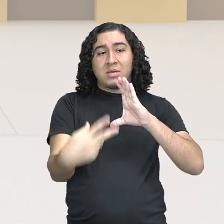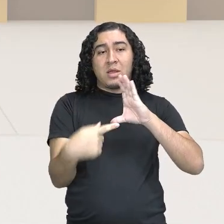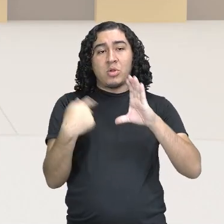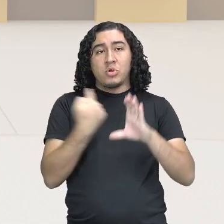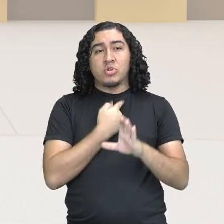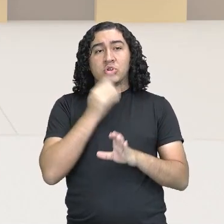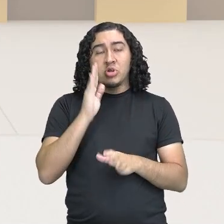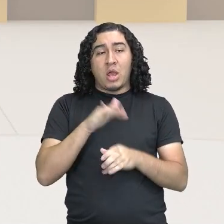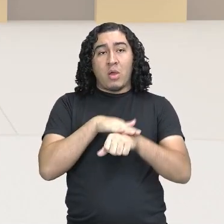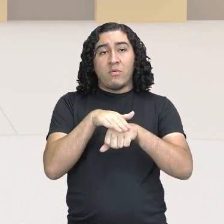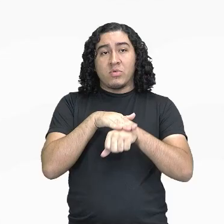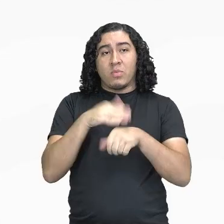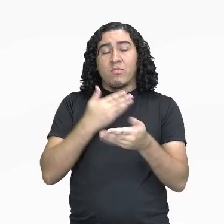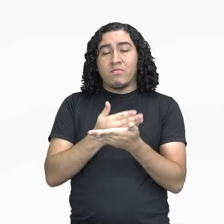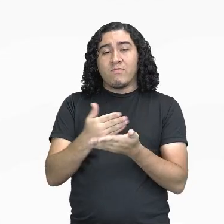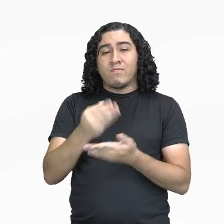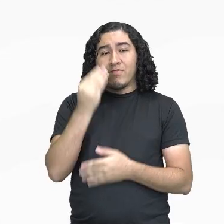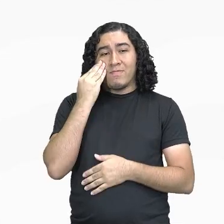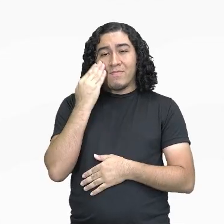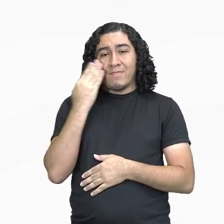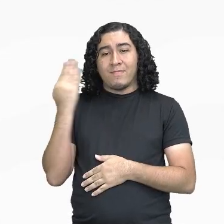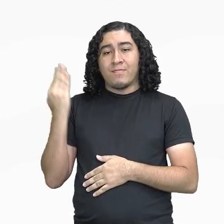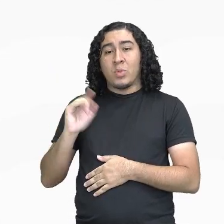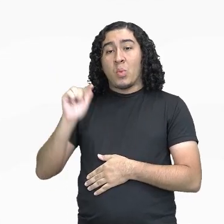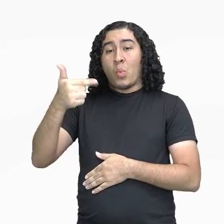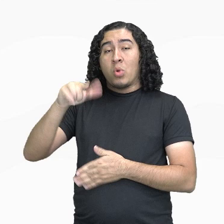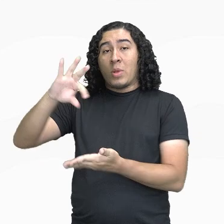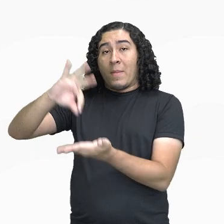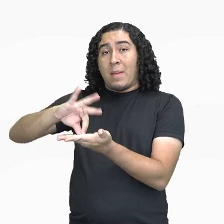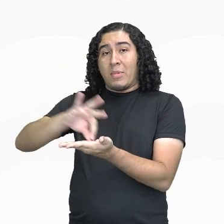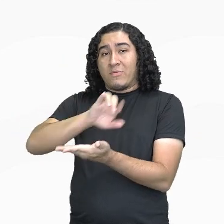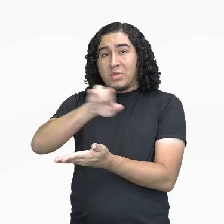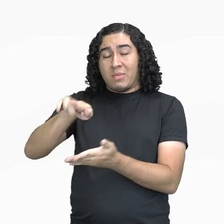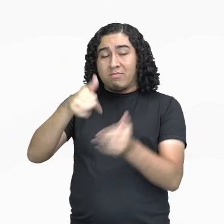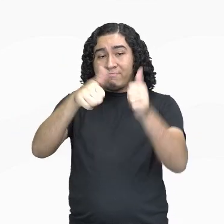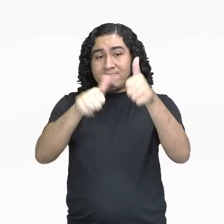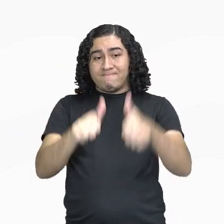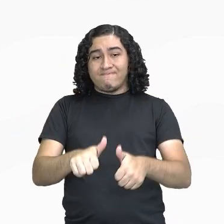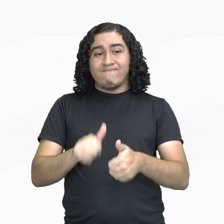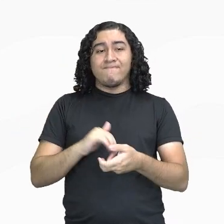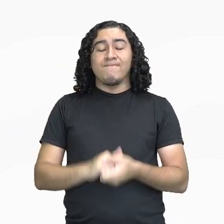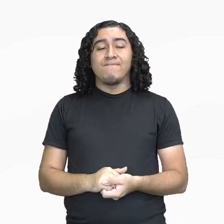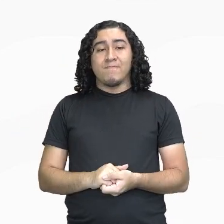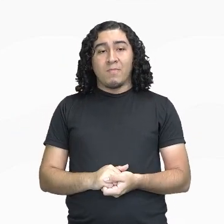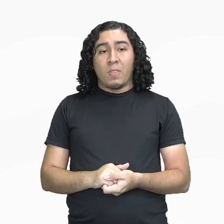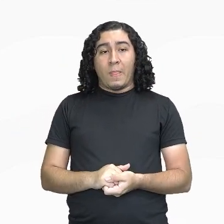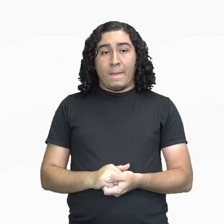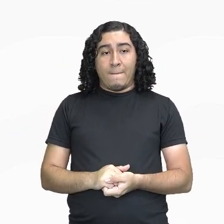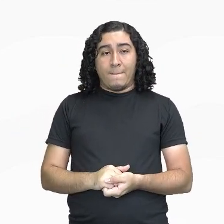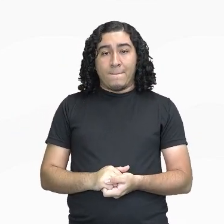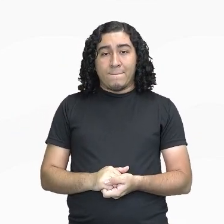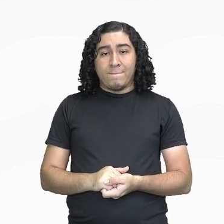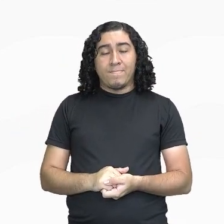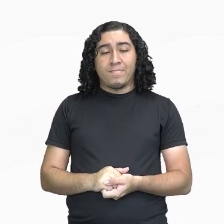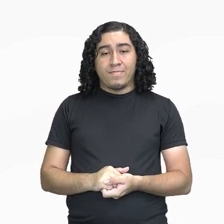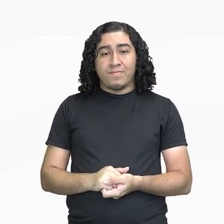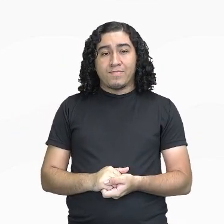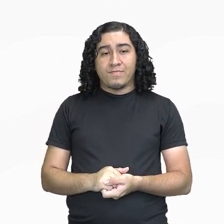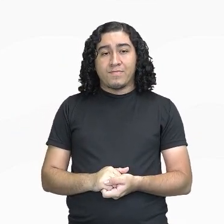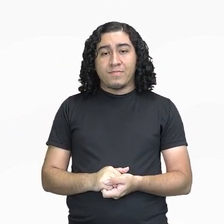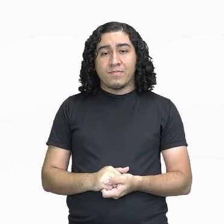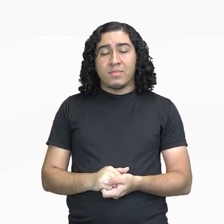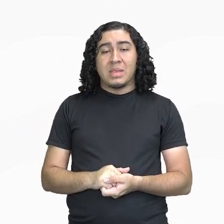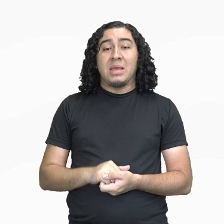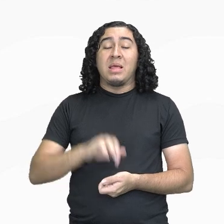gente já começou a iniciar aqui. Então, outro mapa aí para vocês perceberem. Então, nós sabemos que isso não